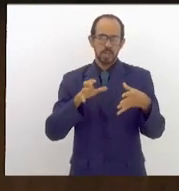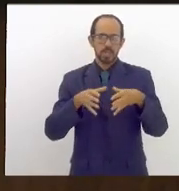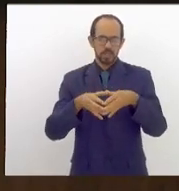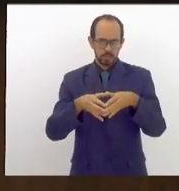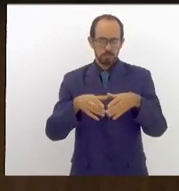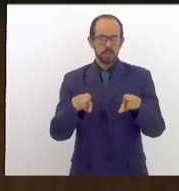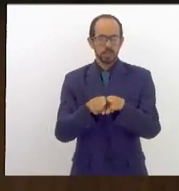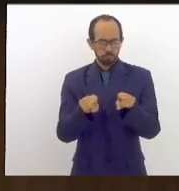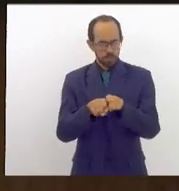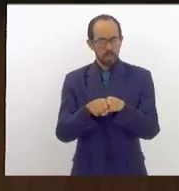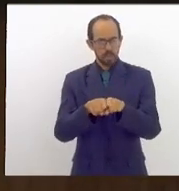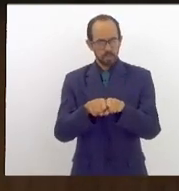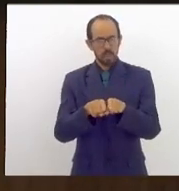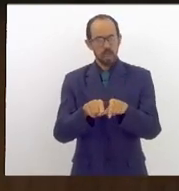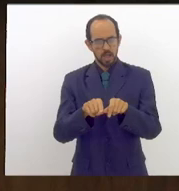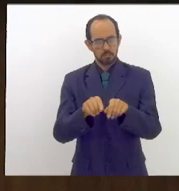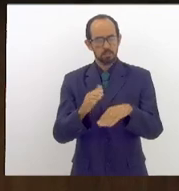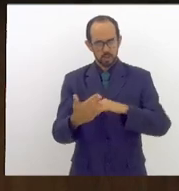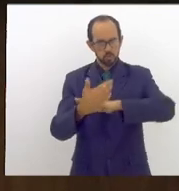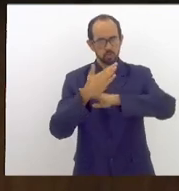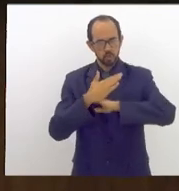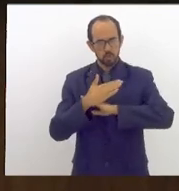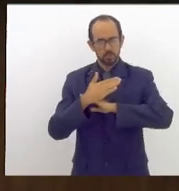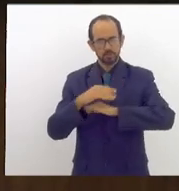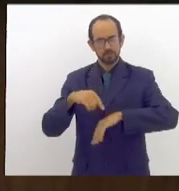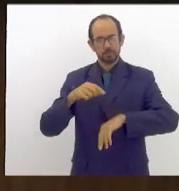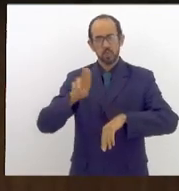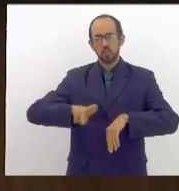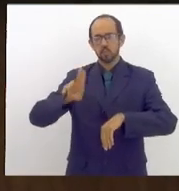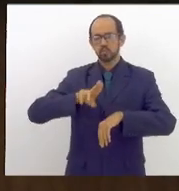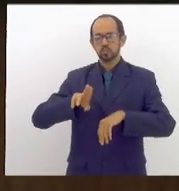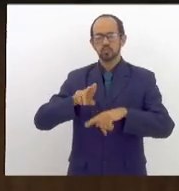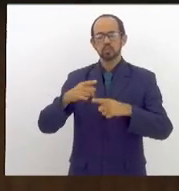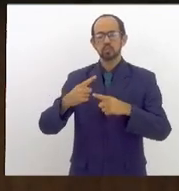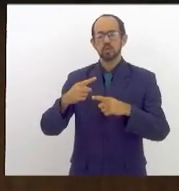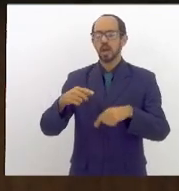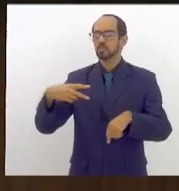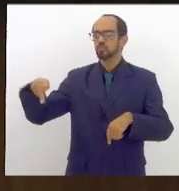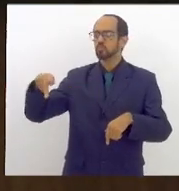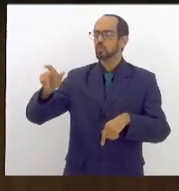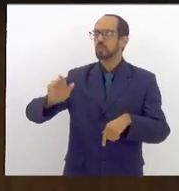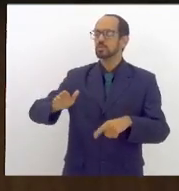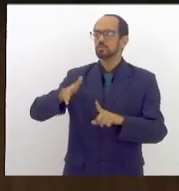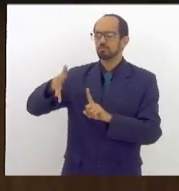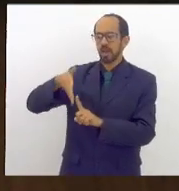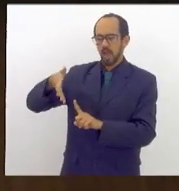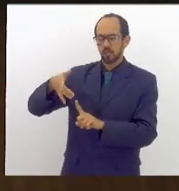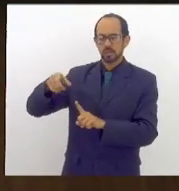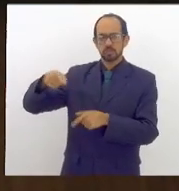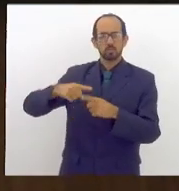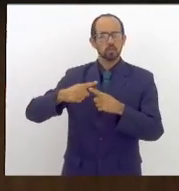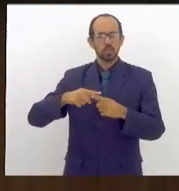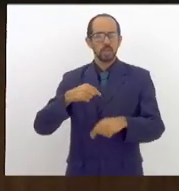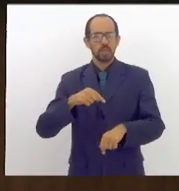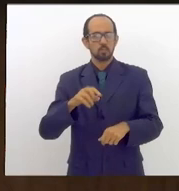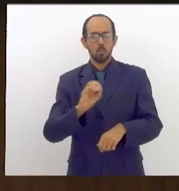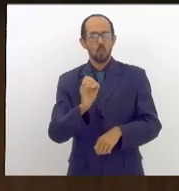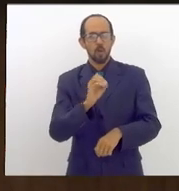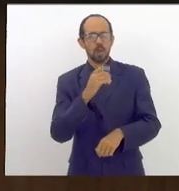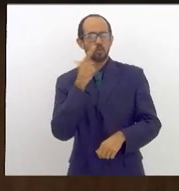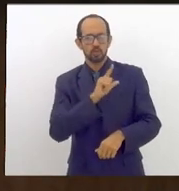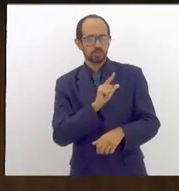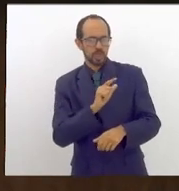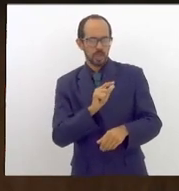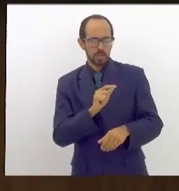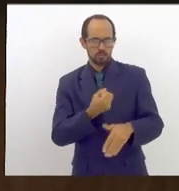parte disso e usa suas palavras que nós não fazemos nada sozinho E se eu cheguei até aqui consegui me reeleger para esse